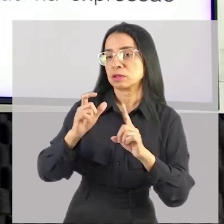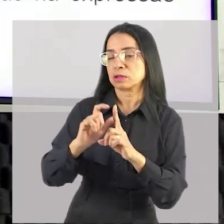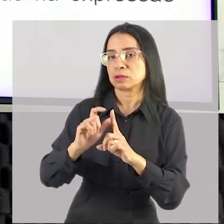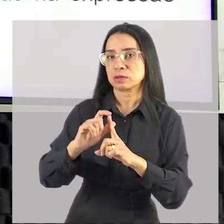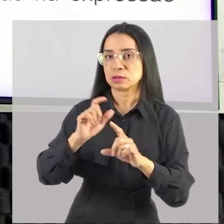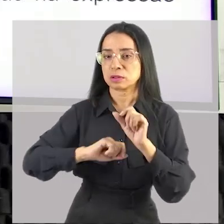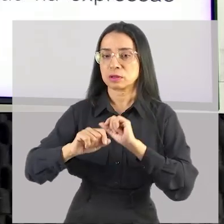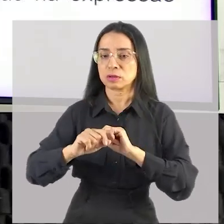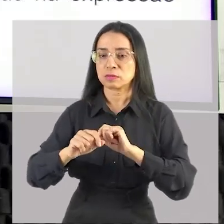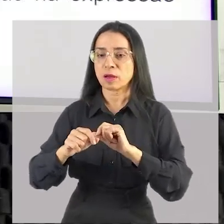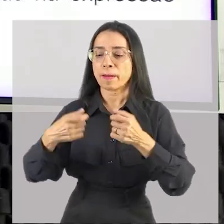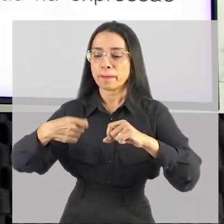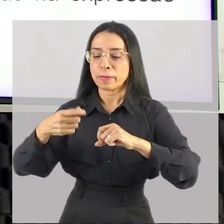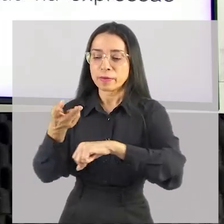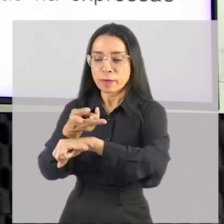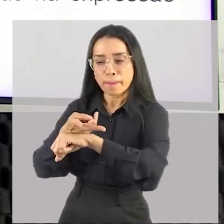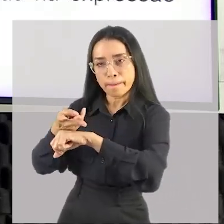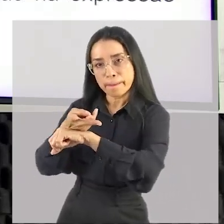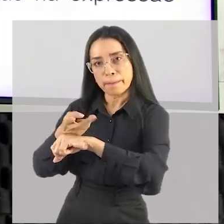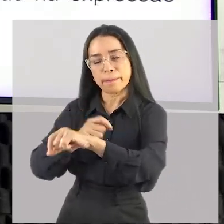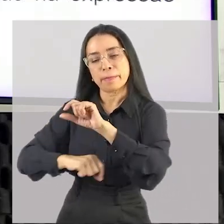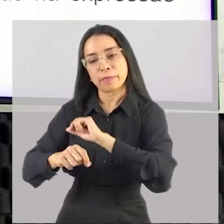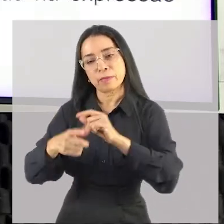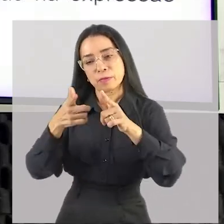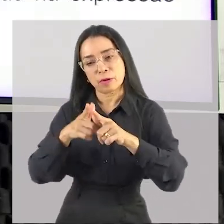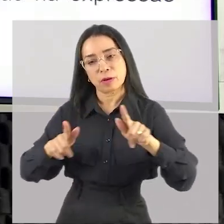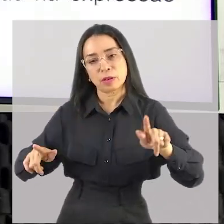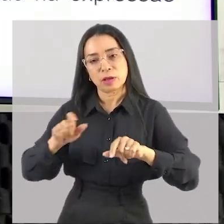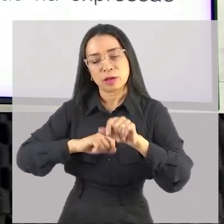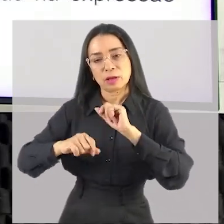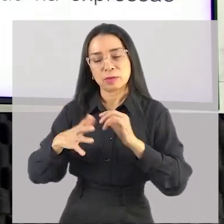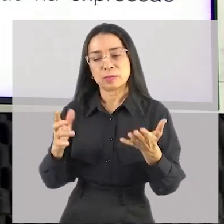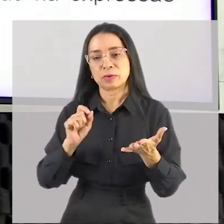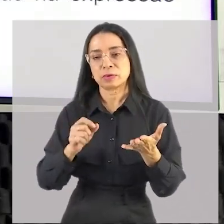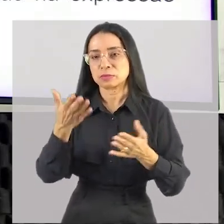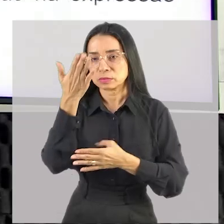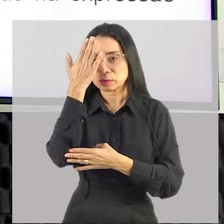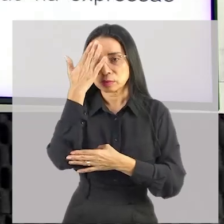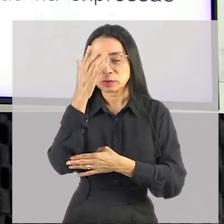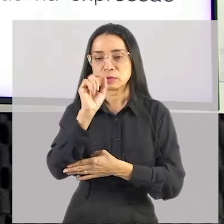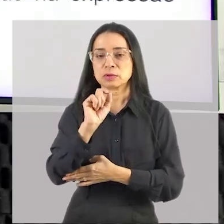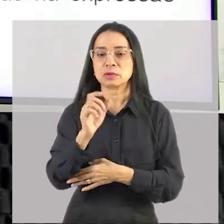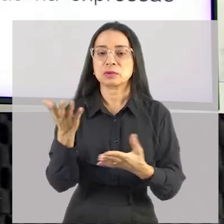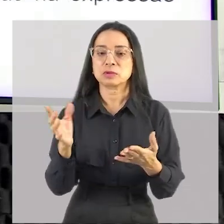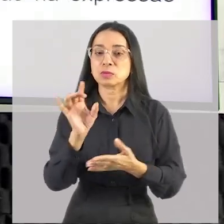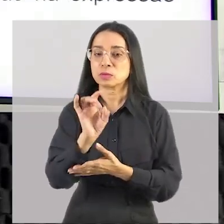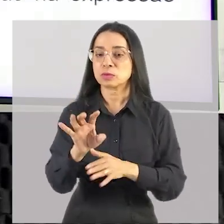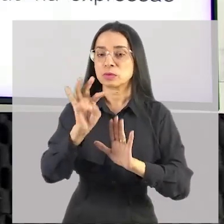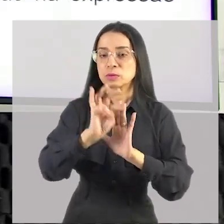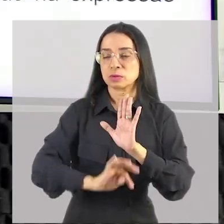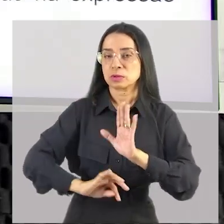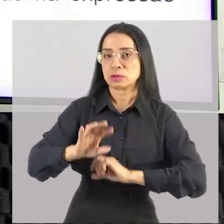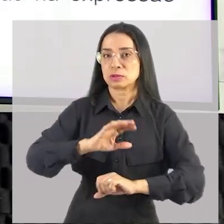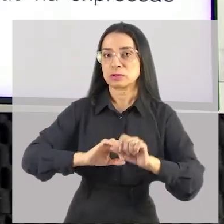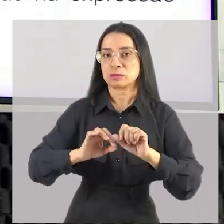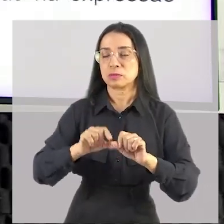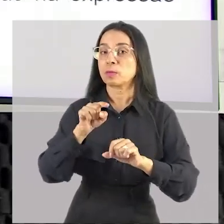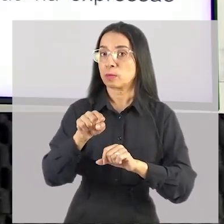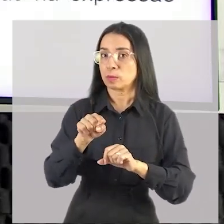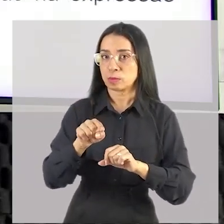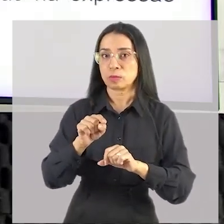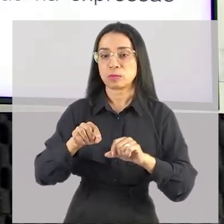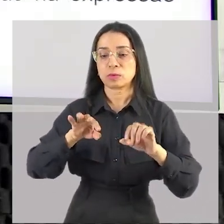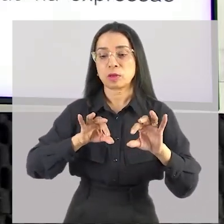Então, você tem que ir atrás dessas expressões, dessas figuras, para compreender não só esse texto, você está se preparando para